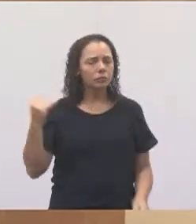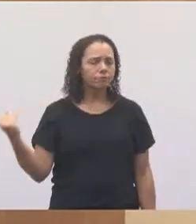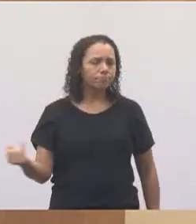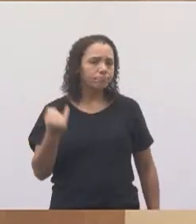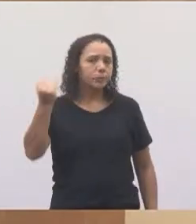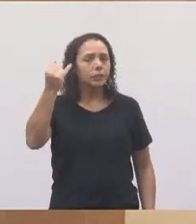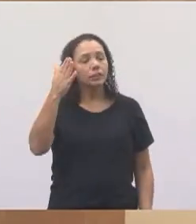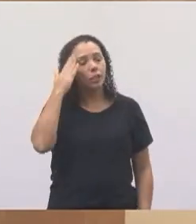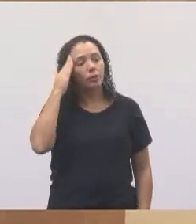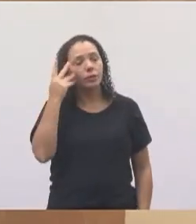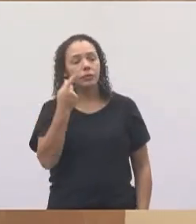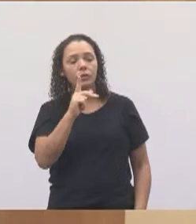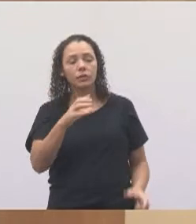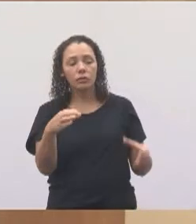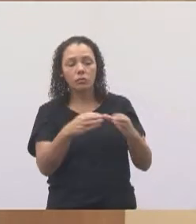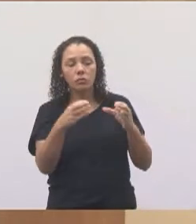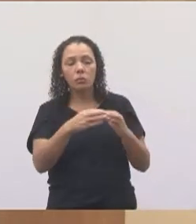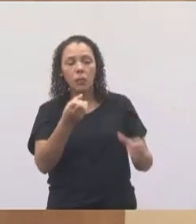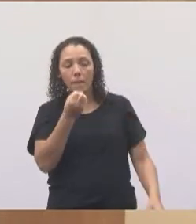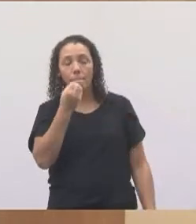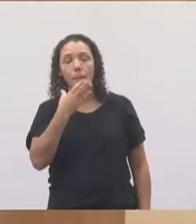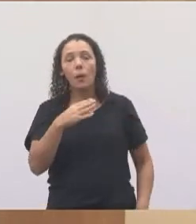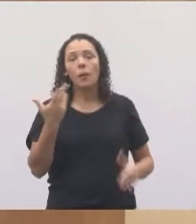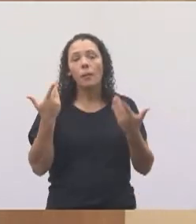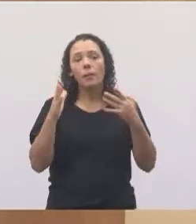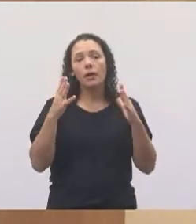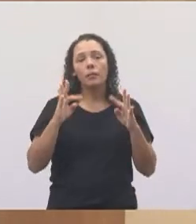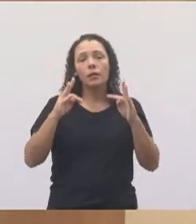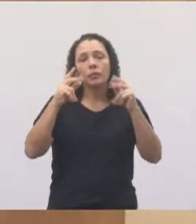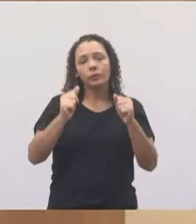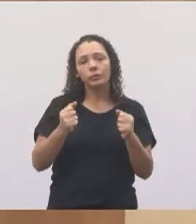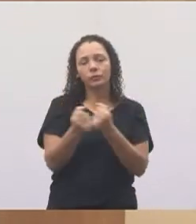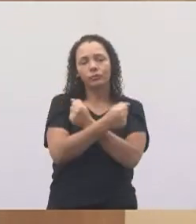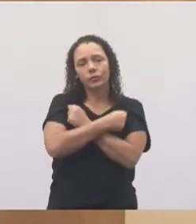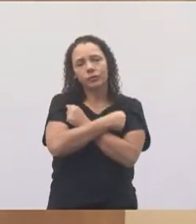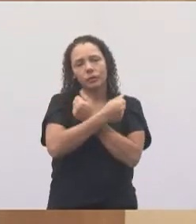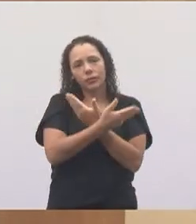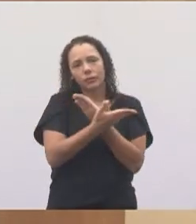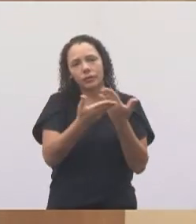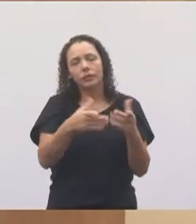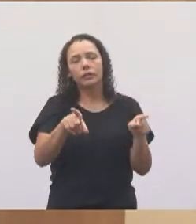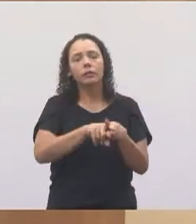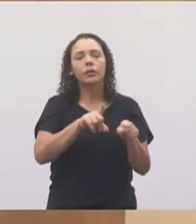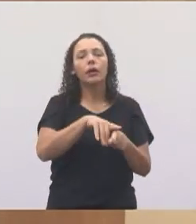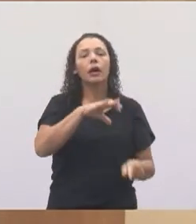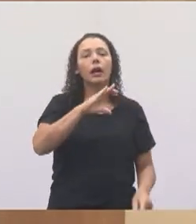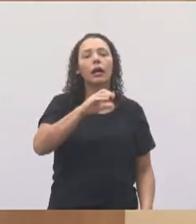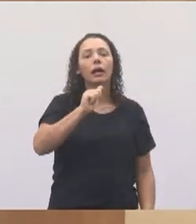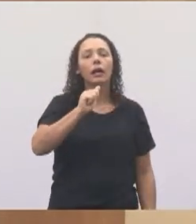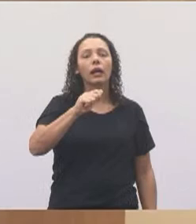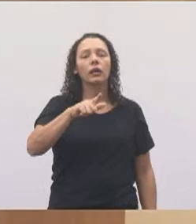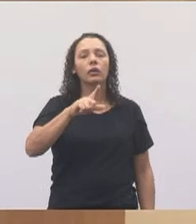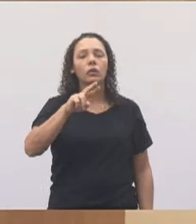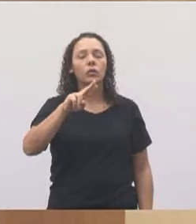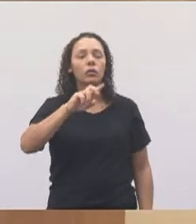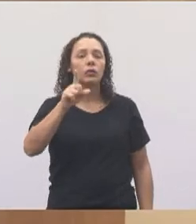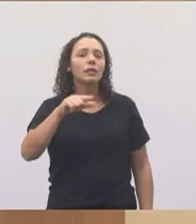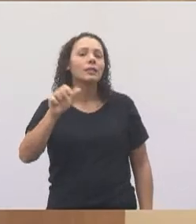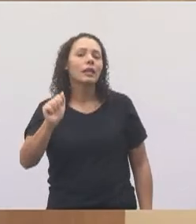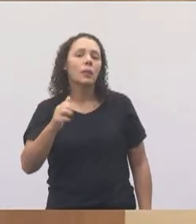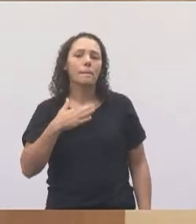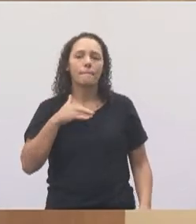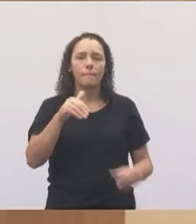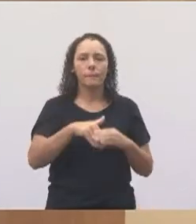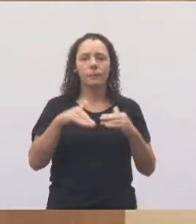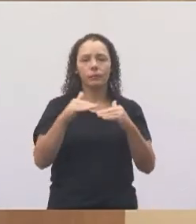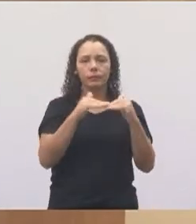equipe está redondinha e parabéns por todos eles e leve o nosso abraço também ao Calusa, tá bom? Então, meu voto